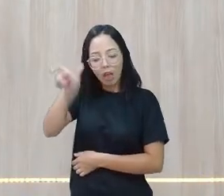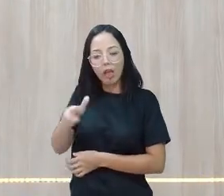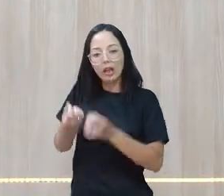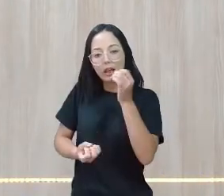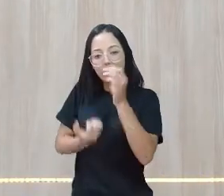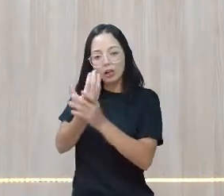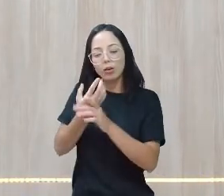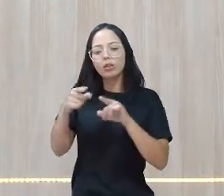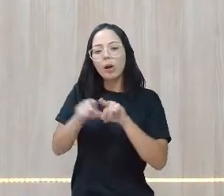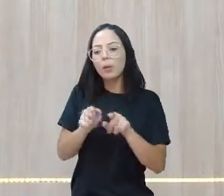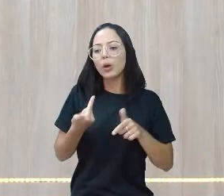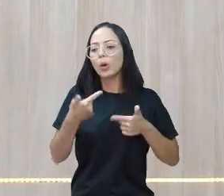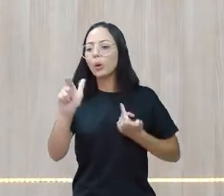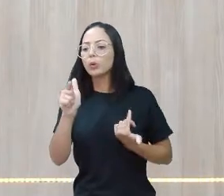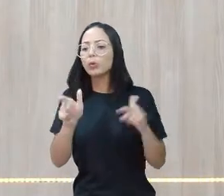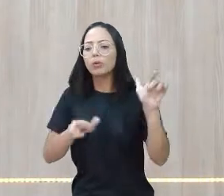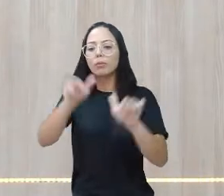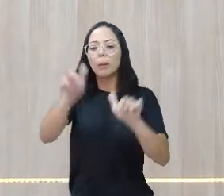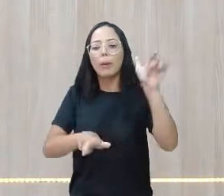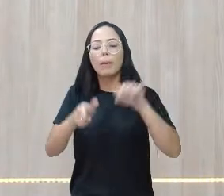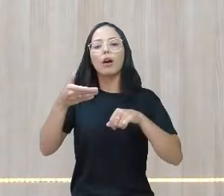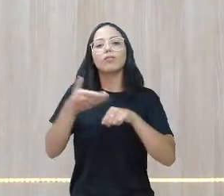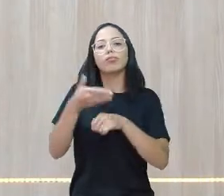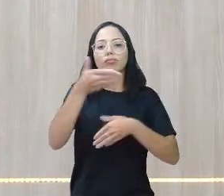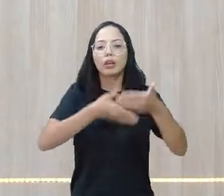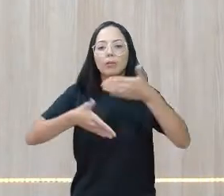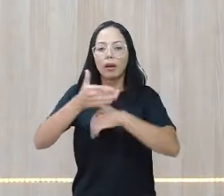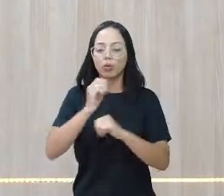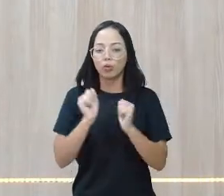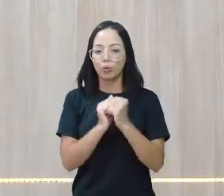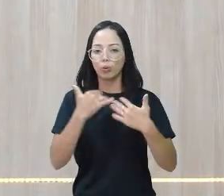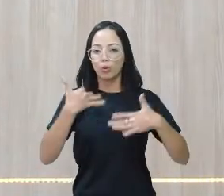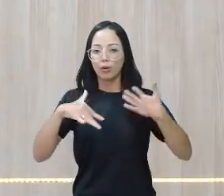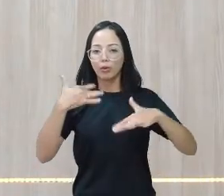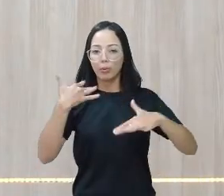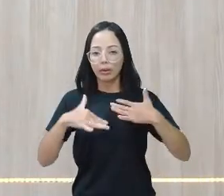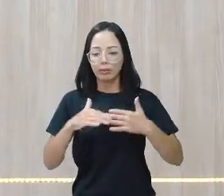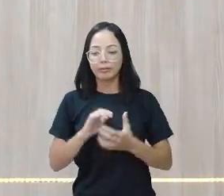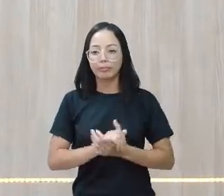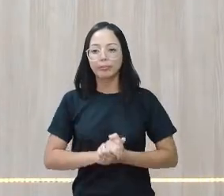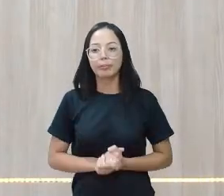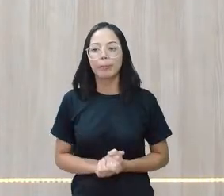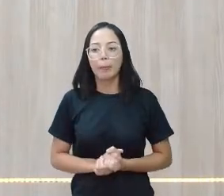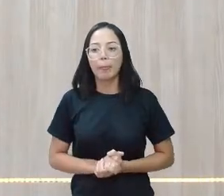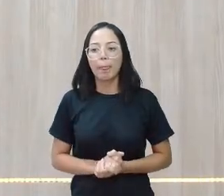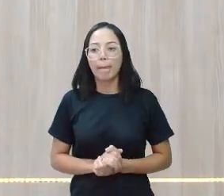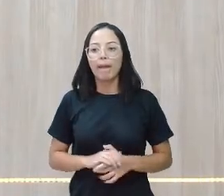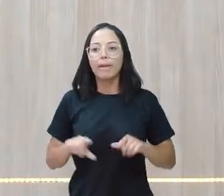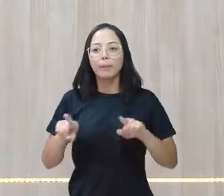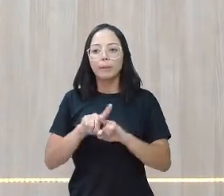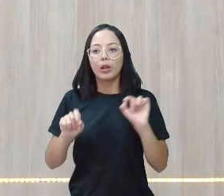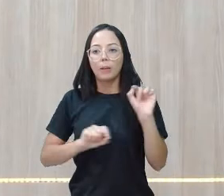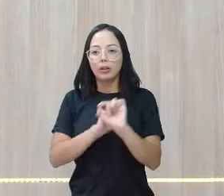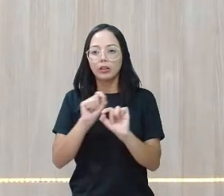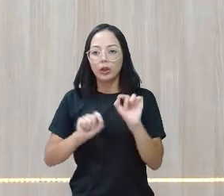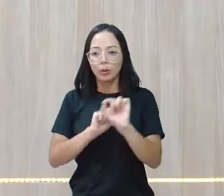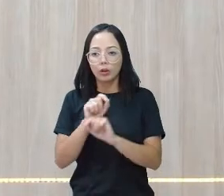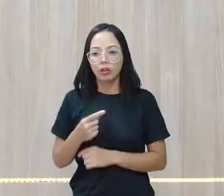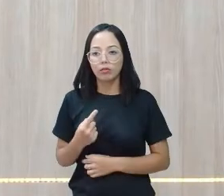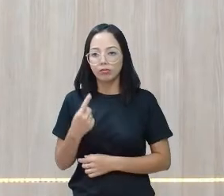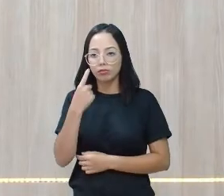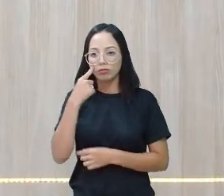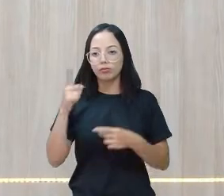aí outros artistas participaram com ele desse movimento. Além dele, tem o Korsakov, que era um